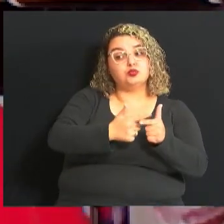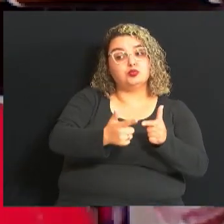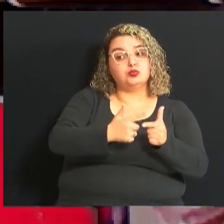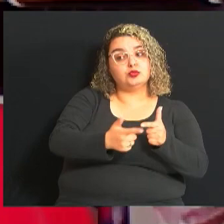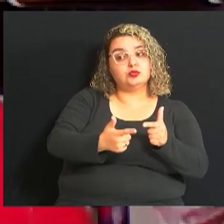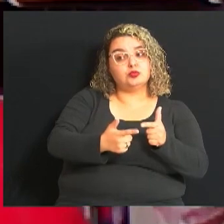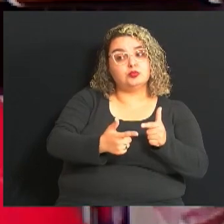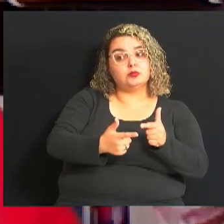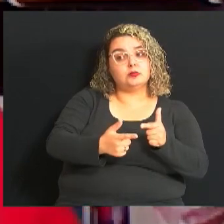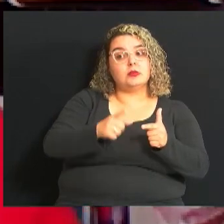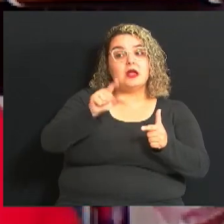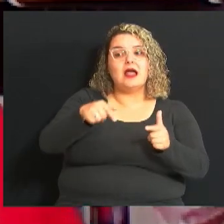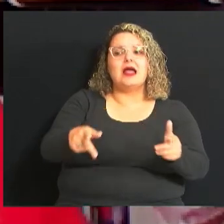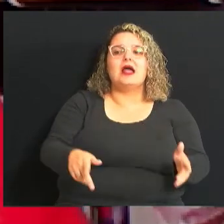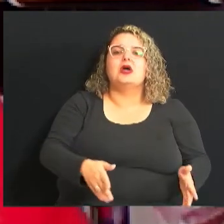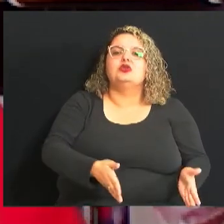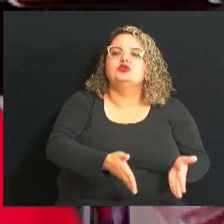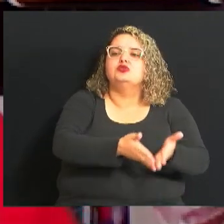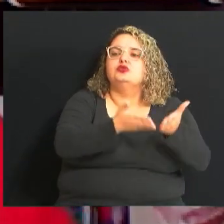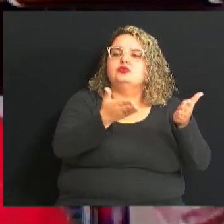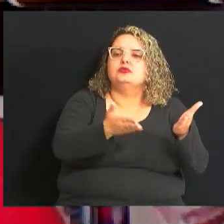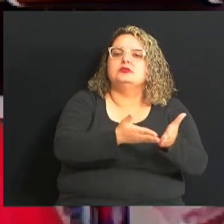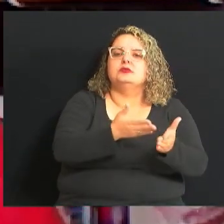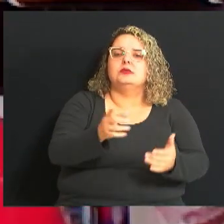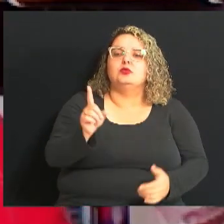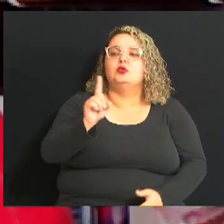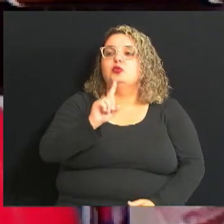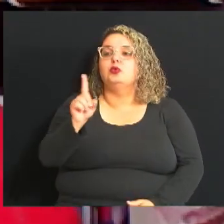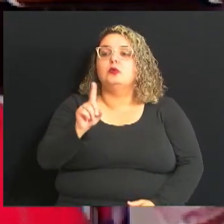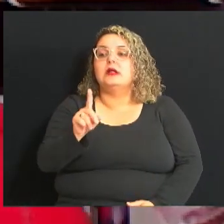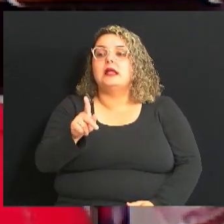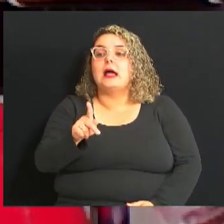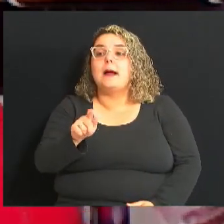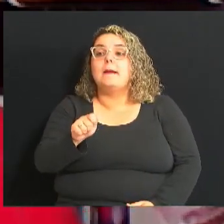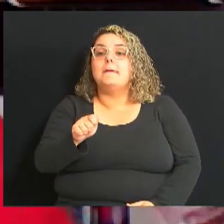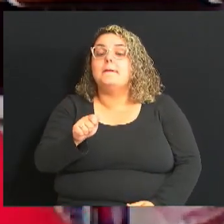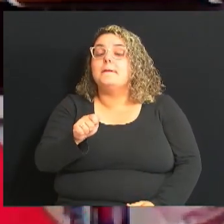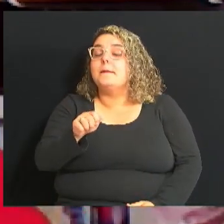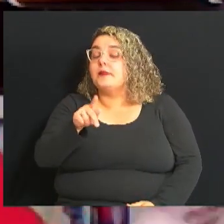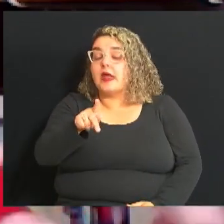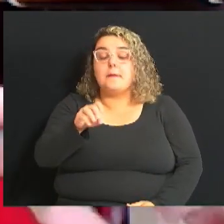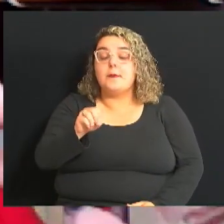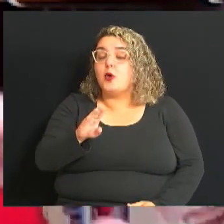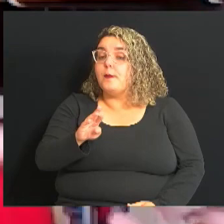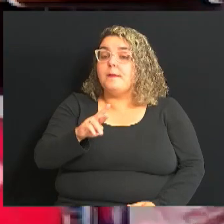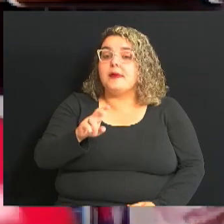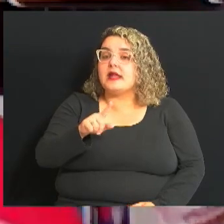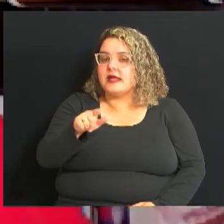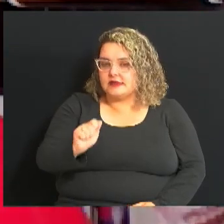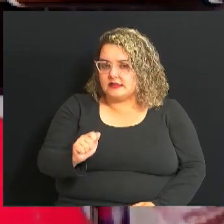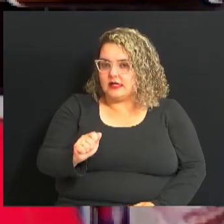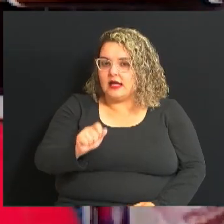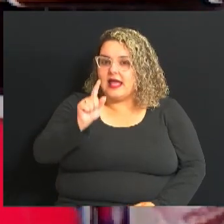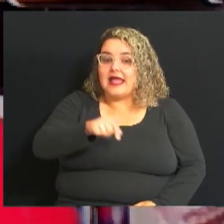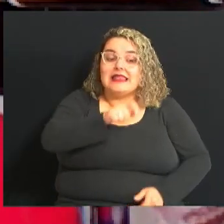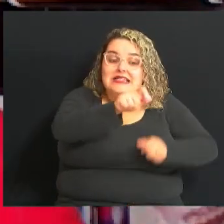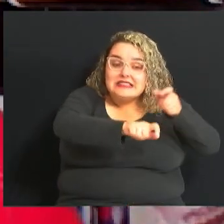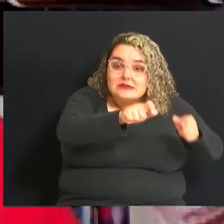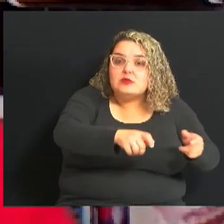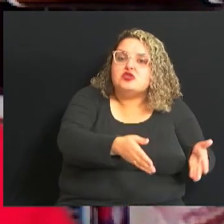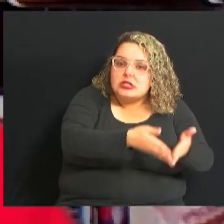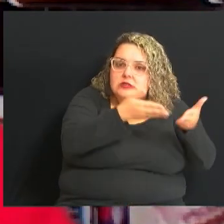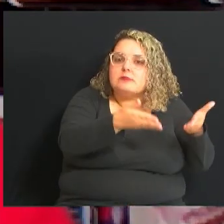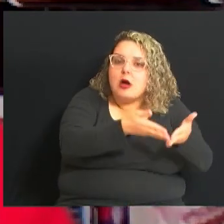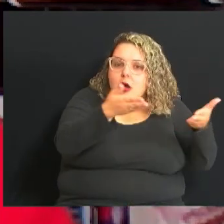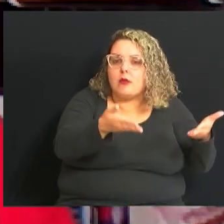é dos pobres, não é da pobreza, né? É dos pobres, é daqueles que estão nas